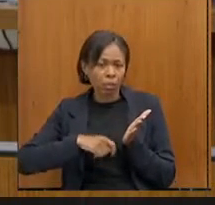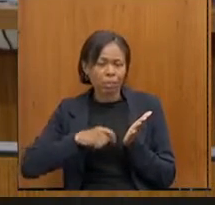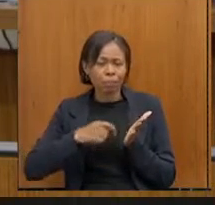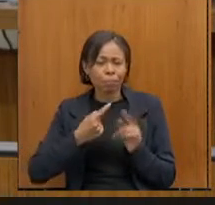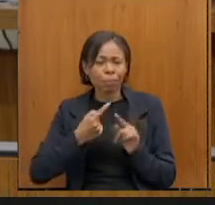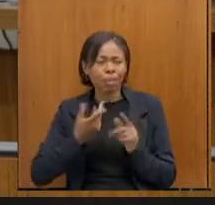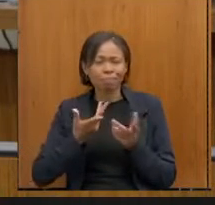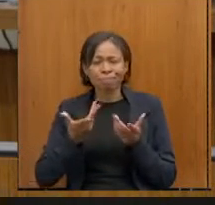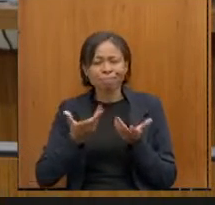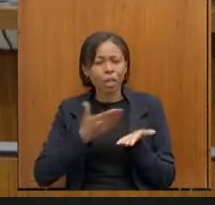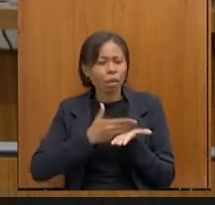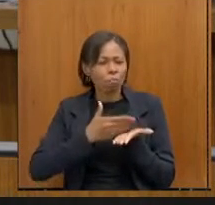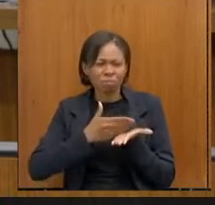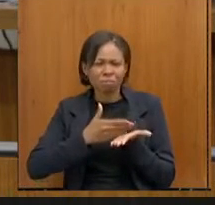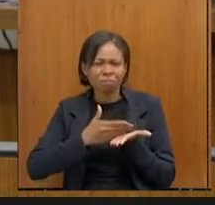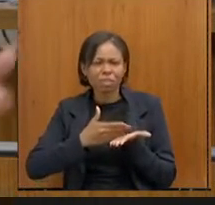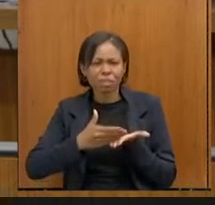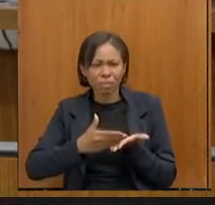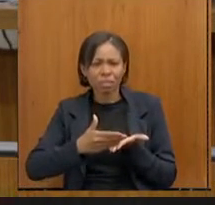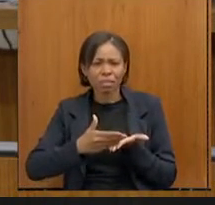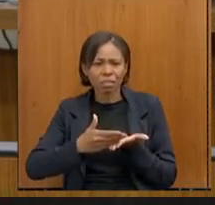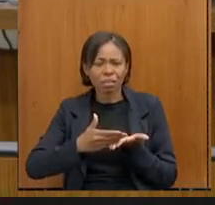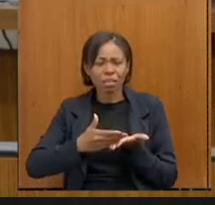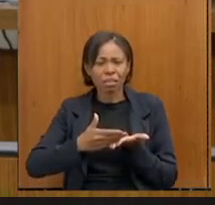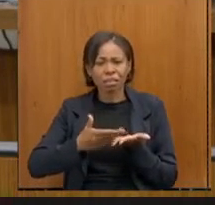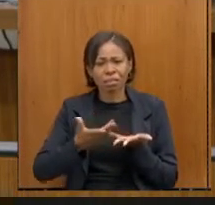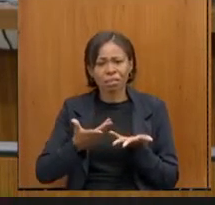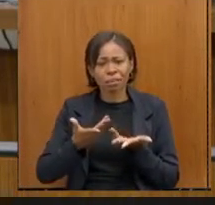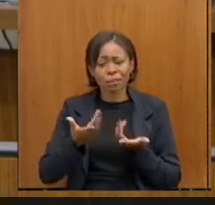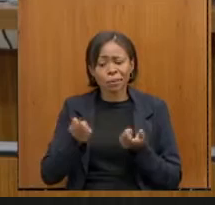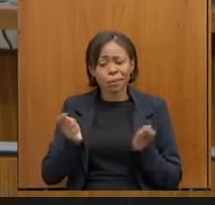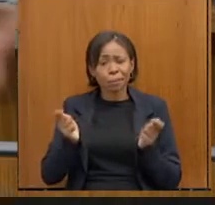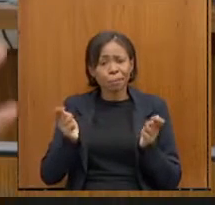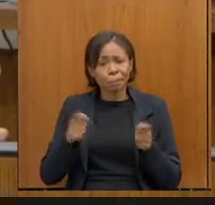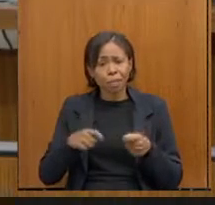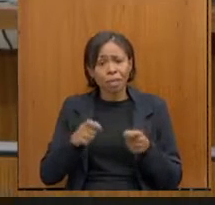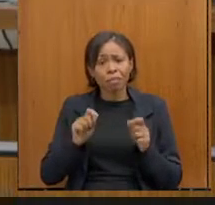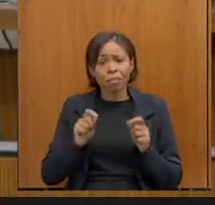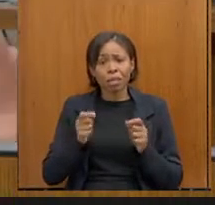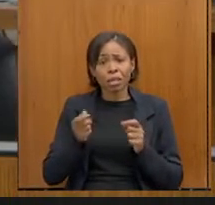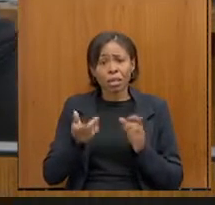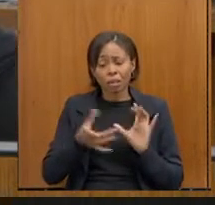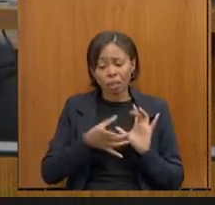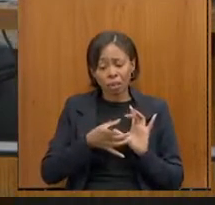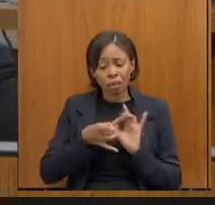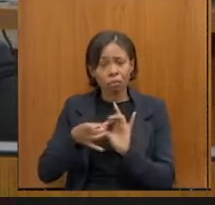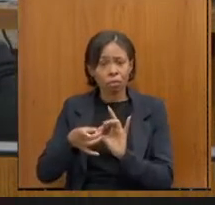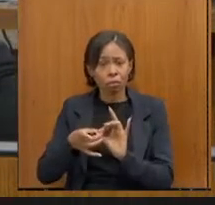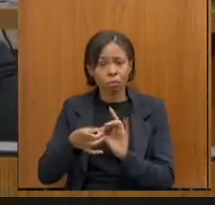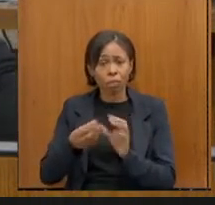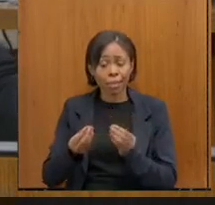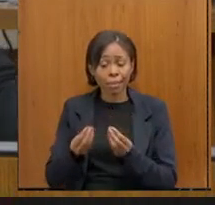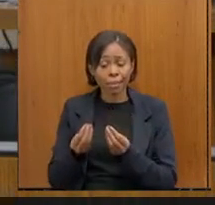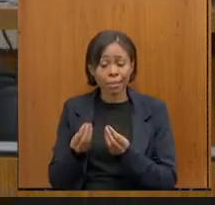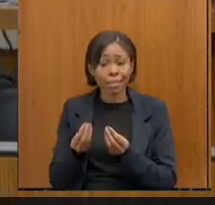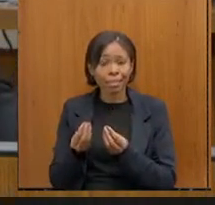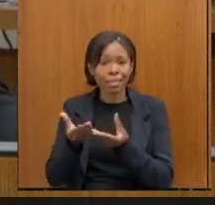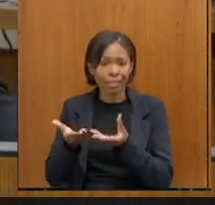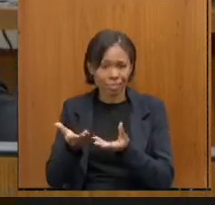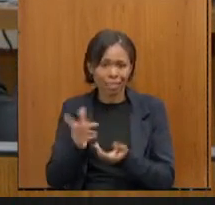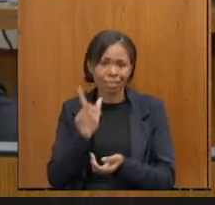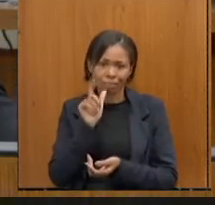parceladas né é pudesse trazer essa falta de sincronismo na entrega do produto final